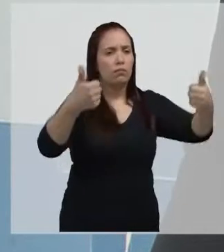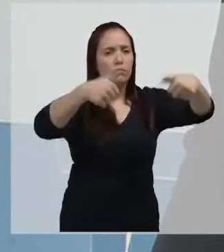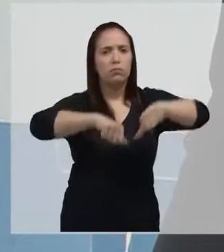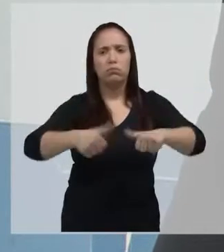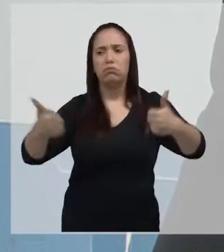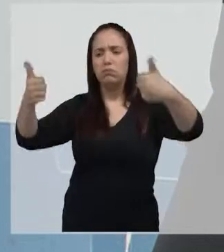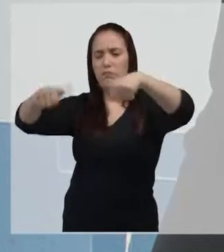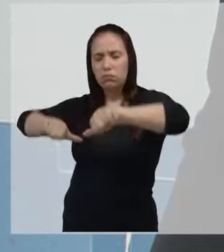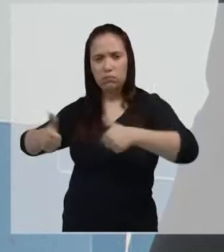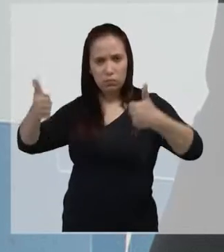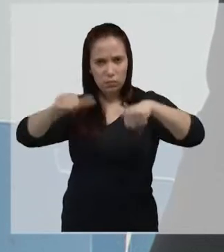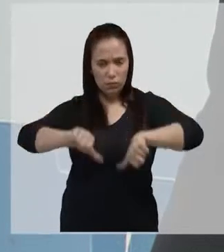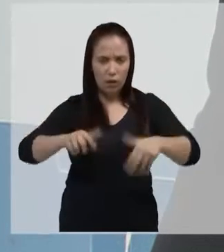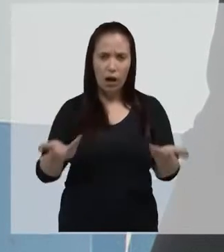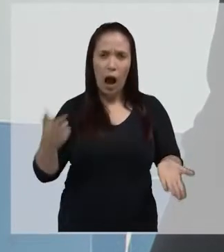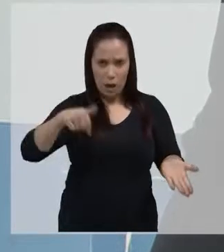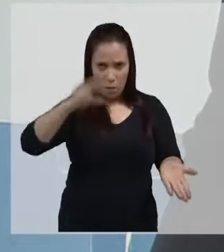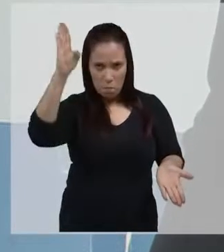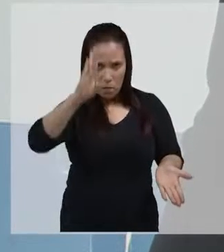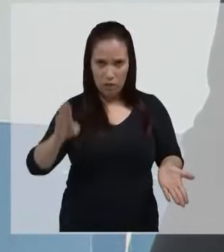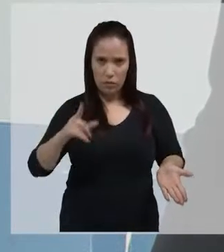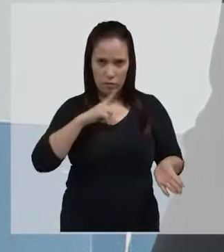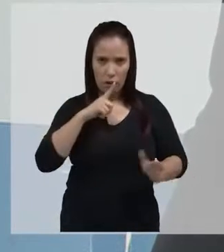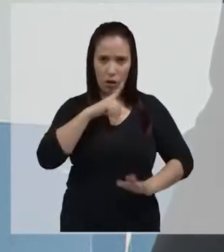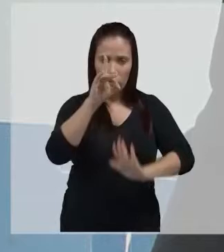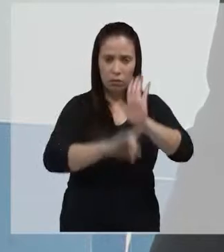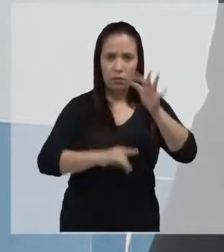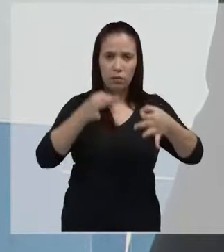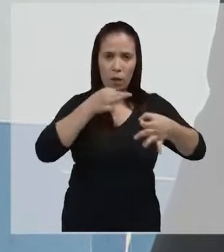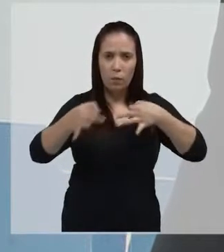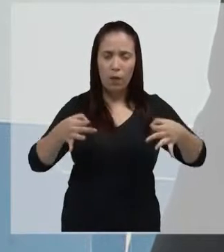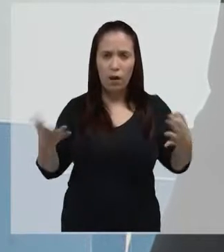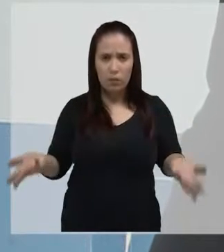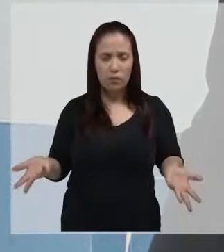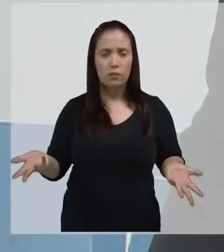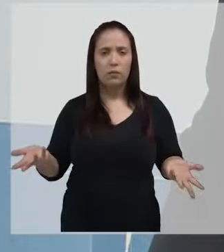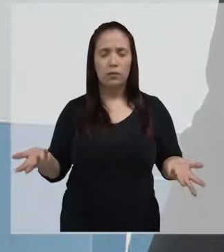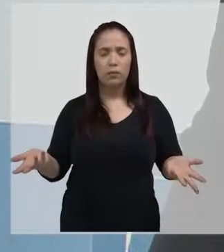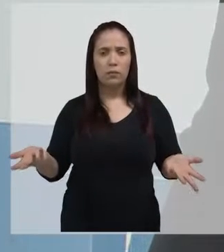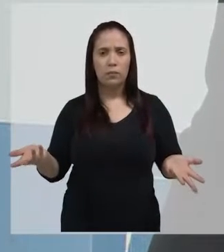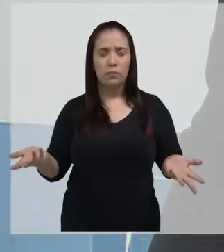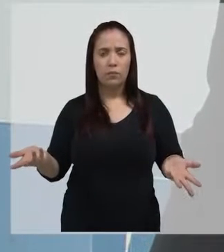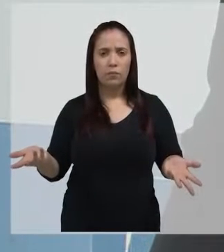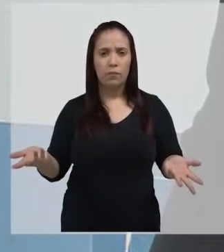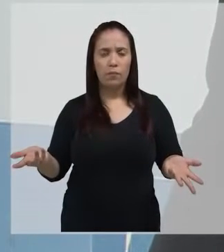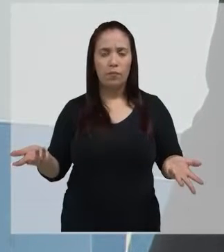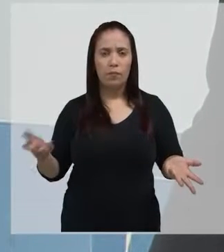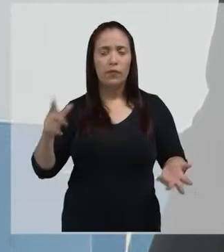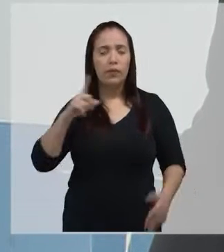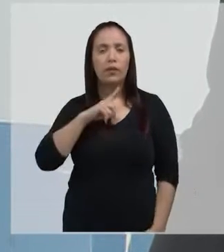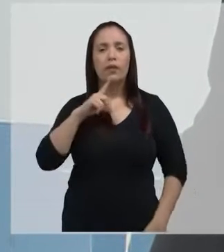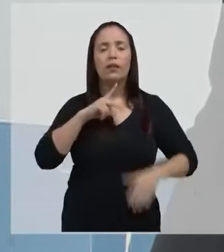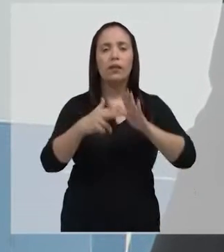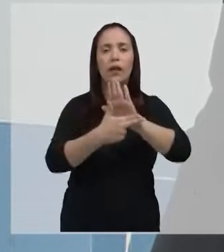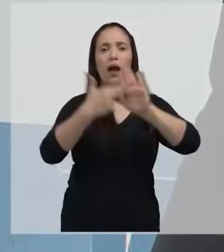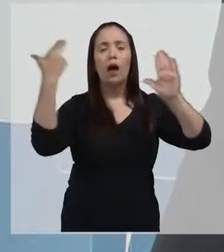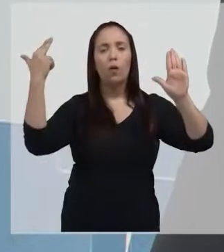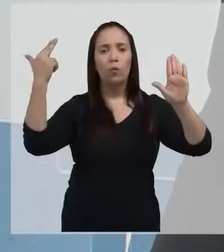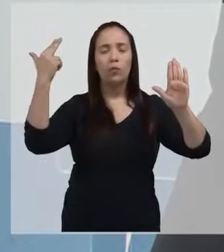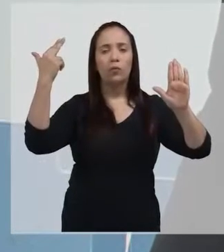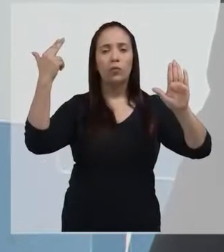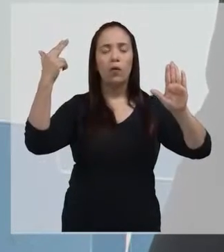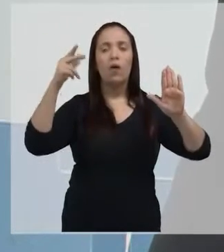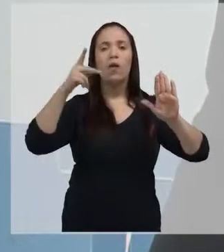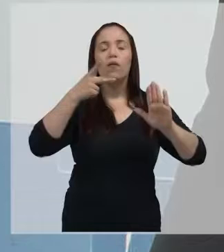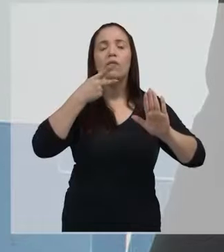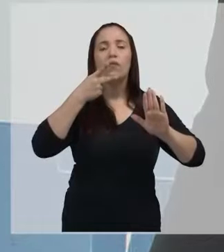numa democracia. O modelo de democracia mundial, que é pensado por Montesquieu, que é o executivo,